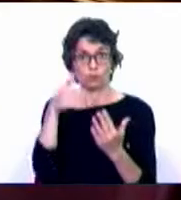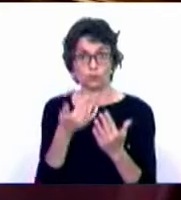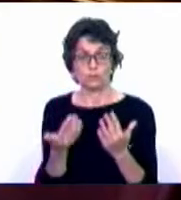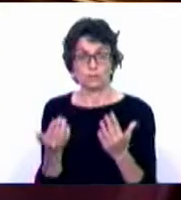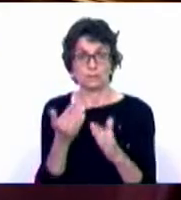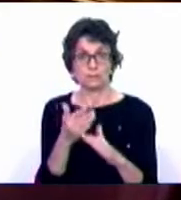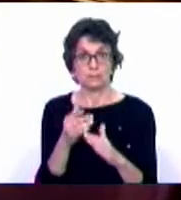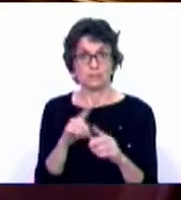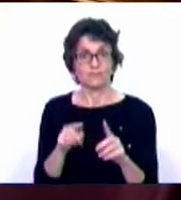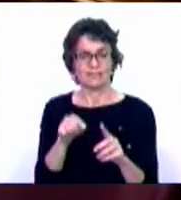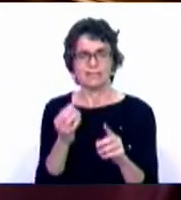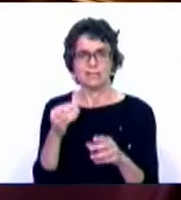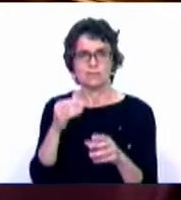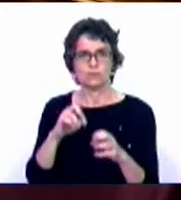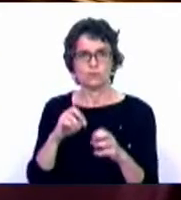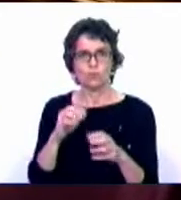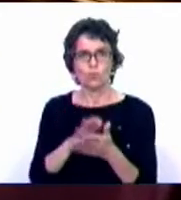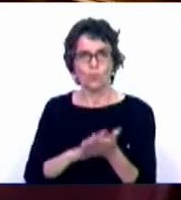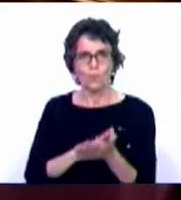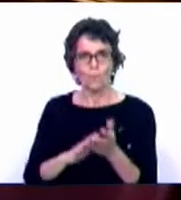está na crise.